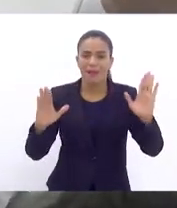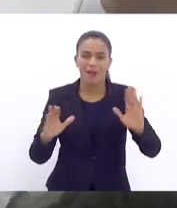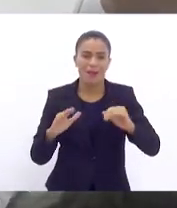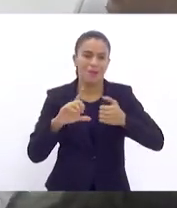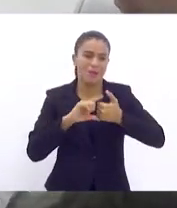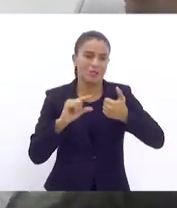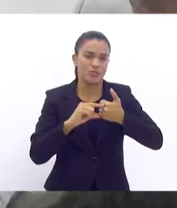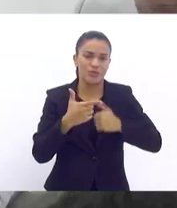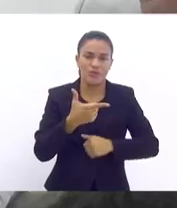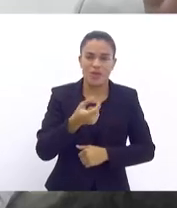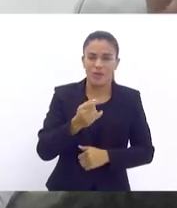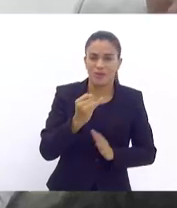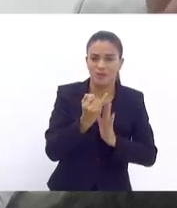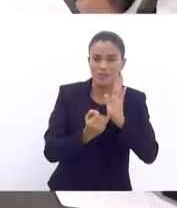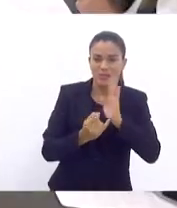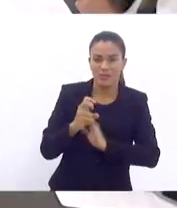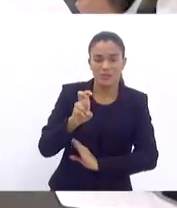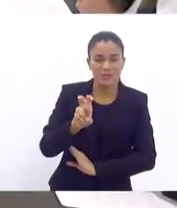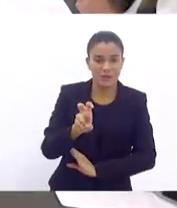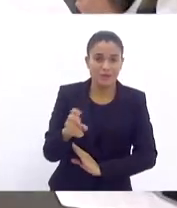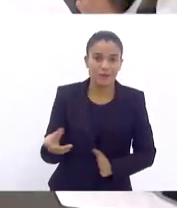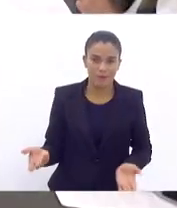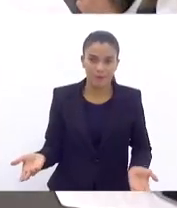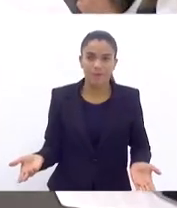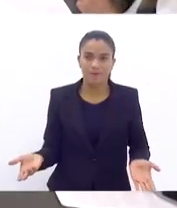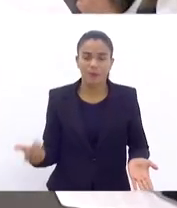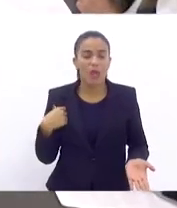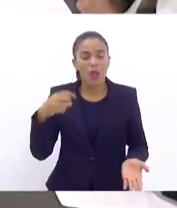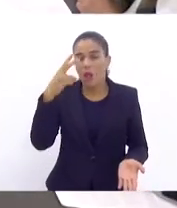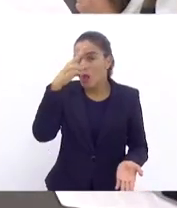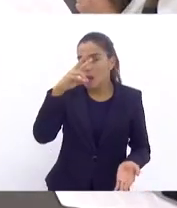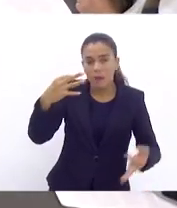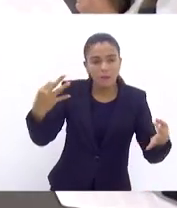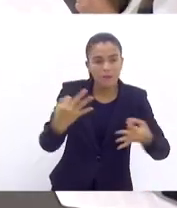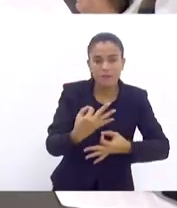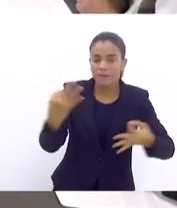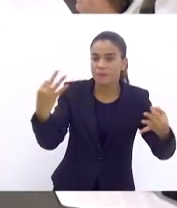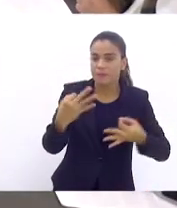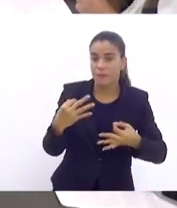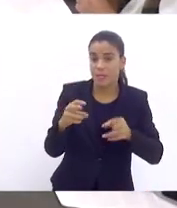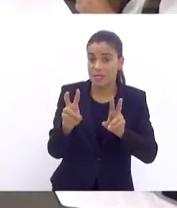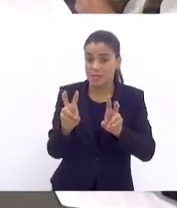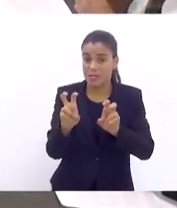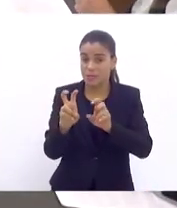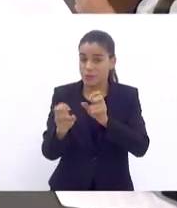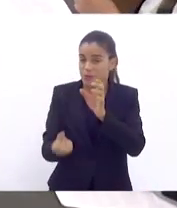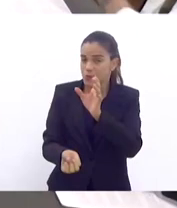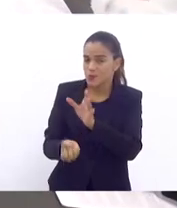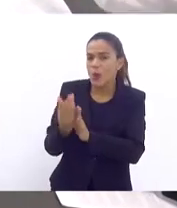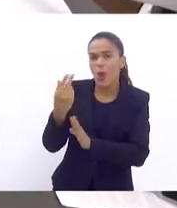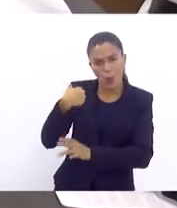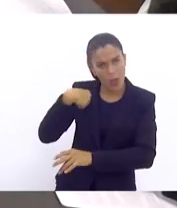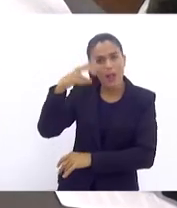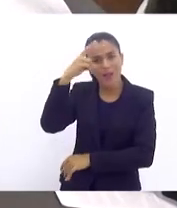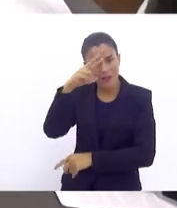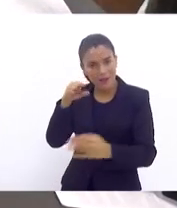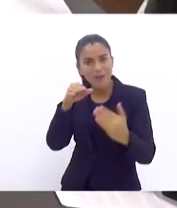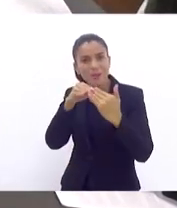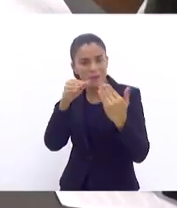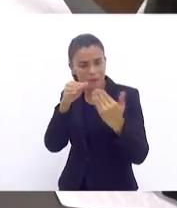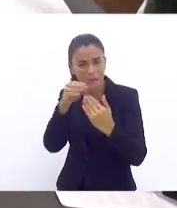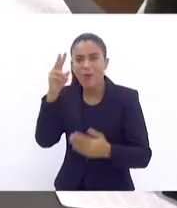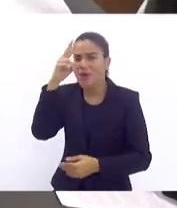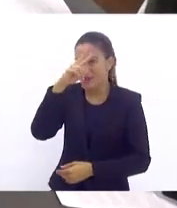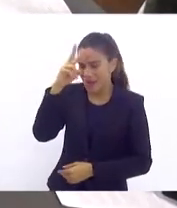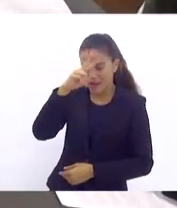que foi objeto discussão do deputado Municipal eu lembro exatamente que esse assunto surgiu e eu me lembro foi